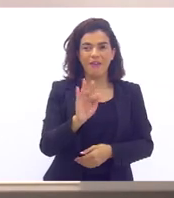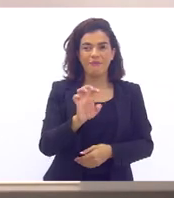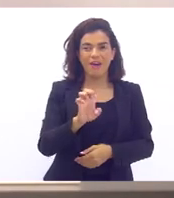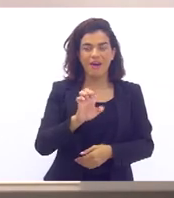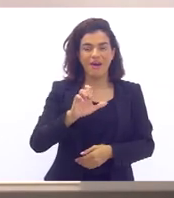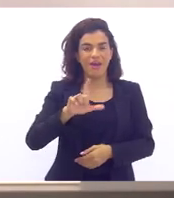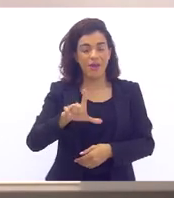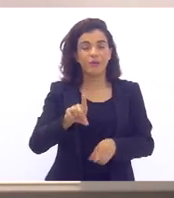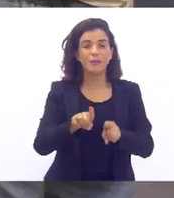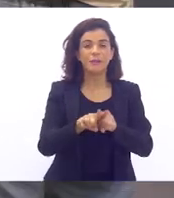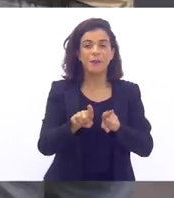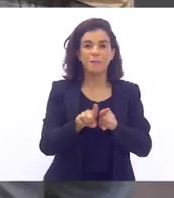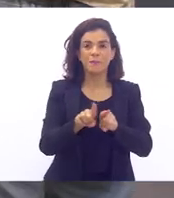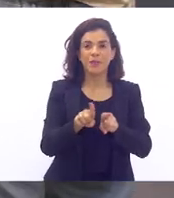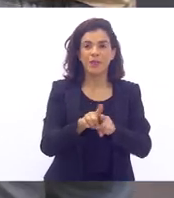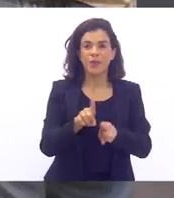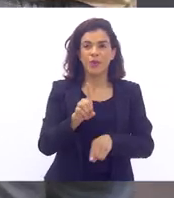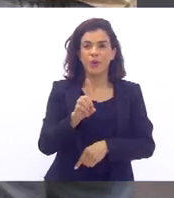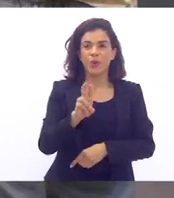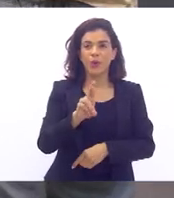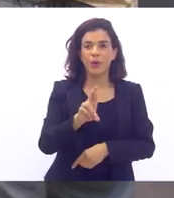o Rodrigo dinamite